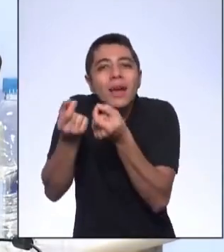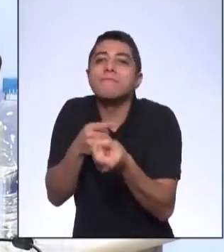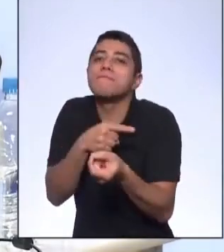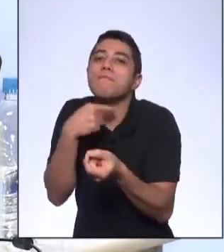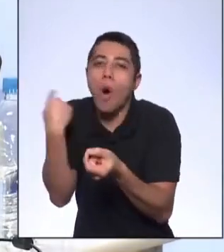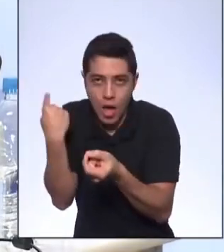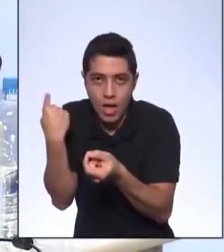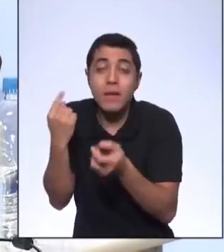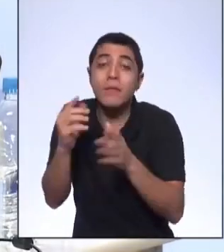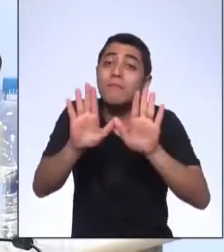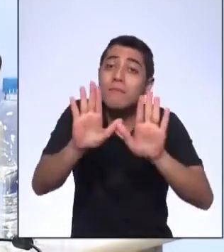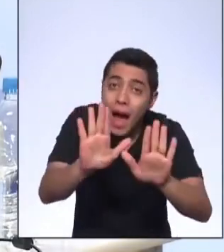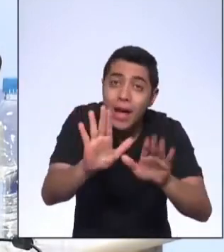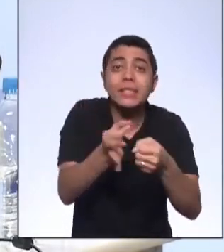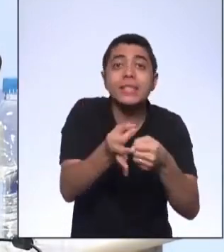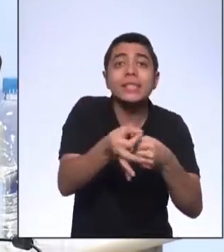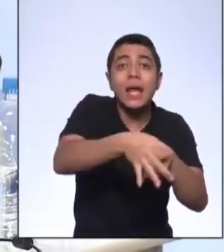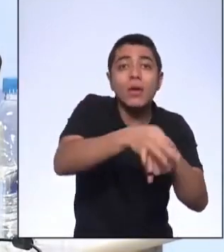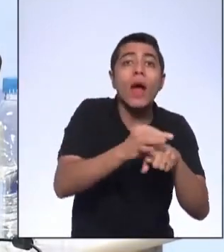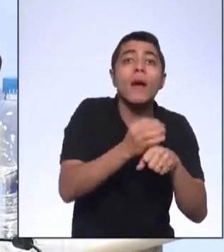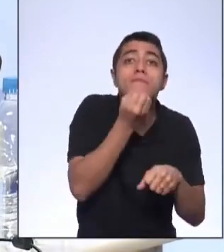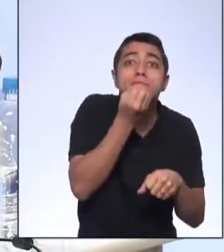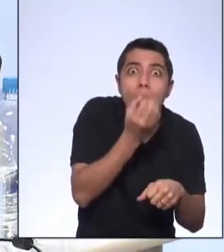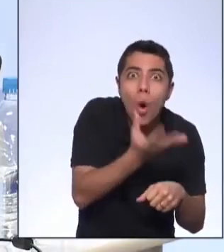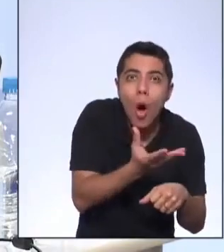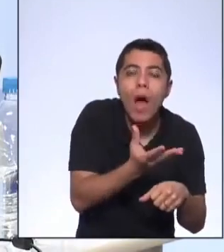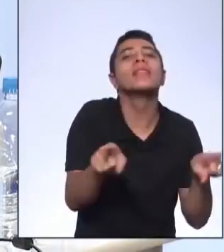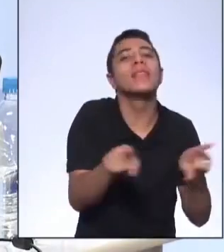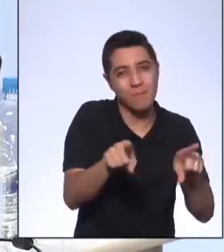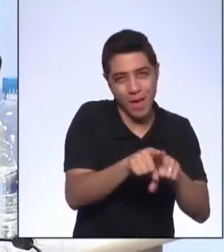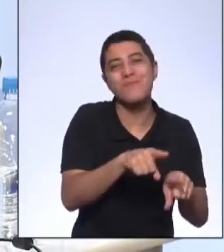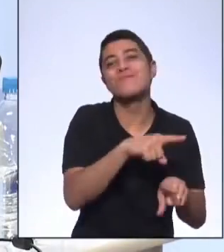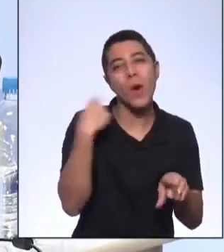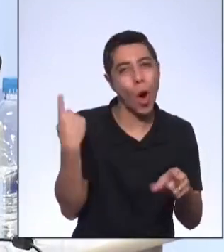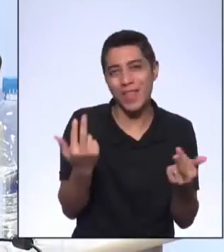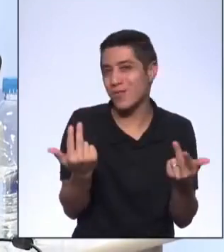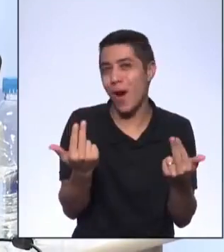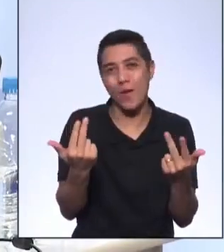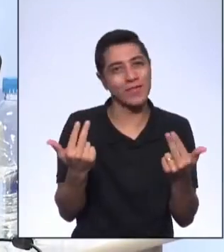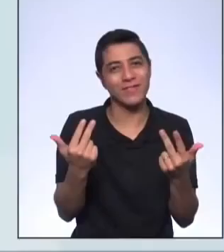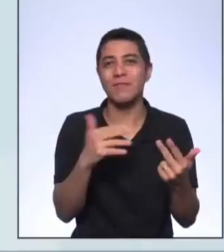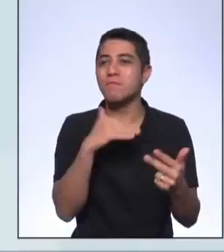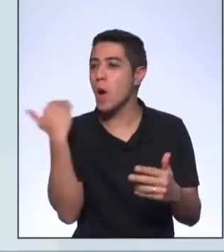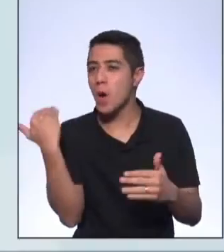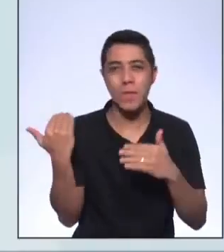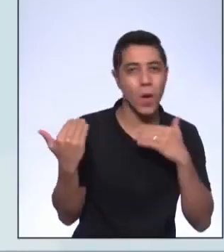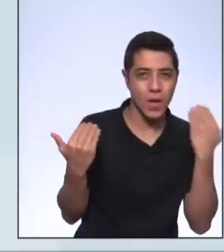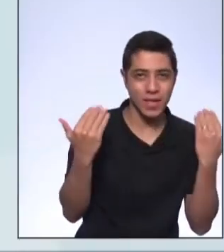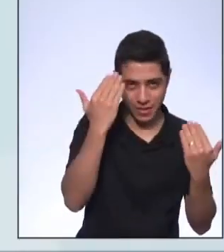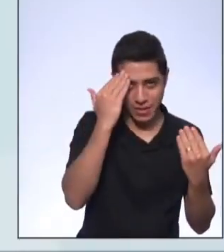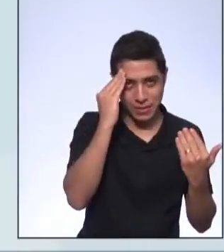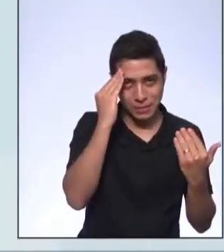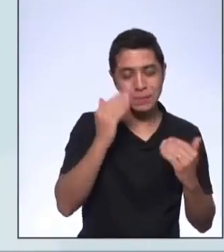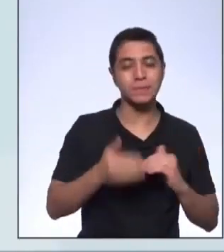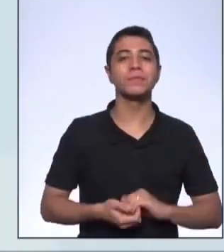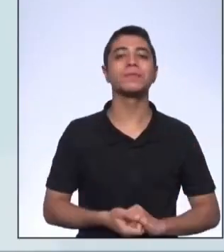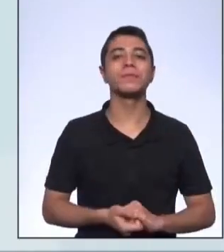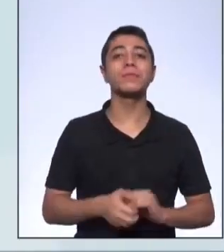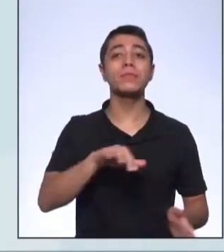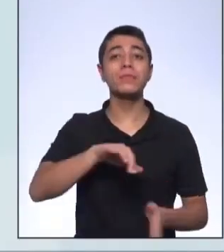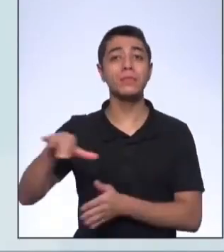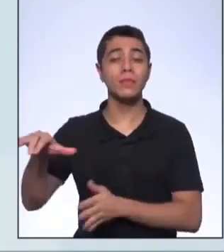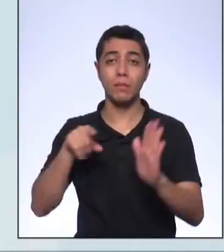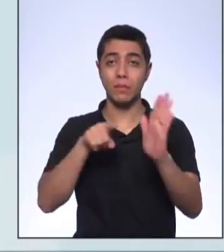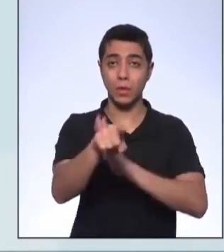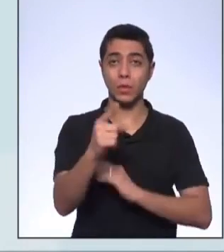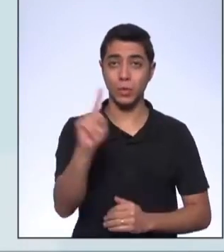acabam morrendo também. Ok? E a nossa última questão, para nós terminarmos. A divisão celular é o processo